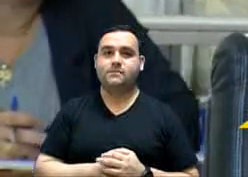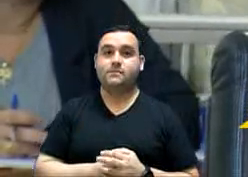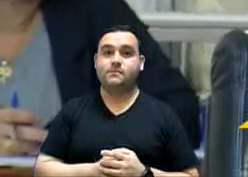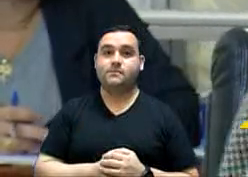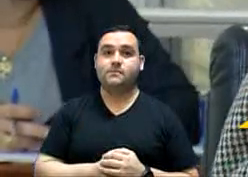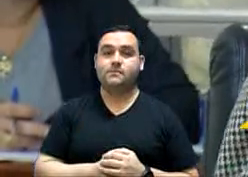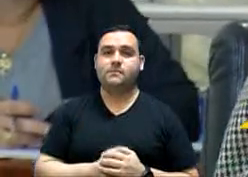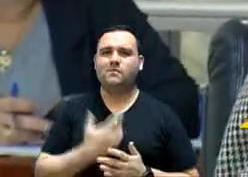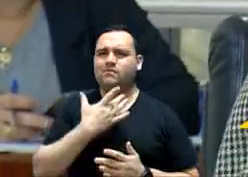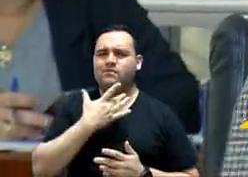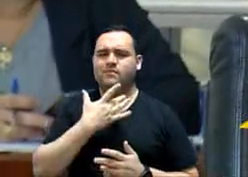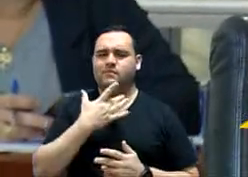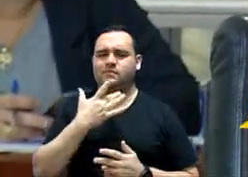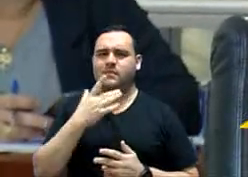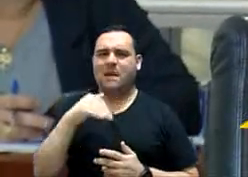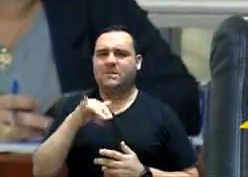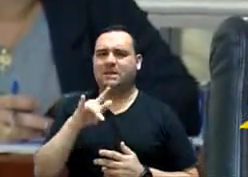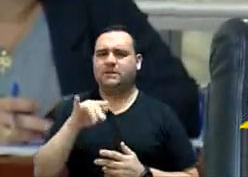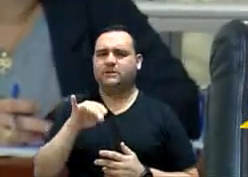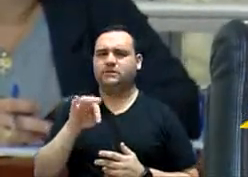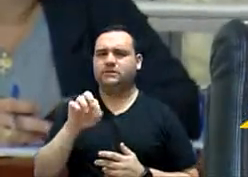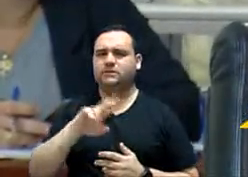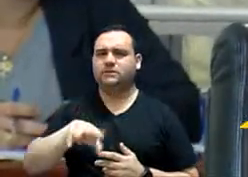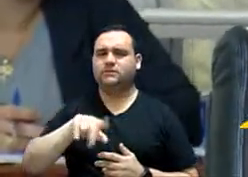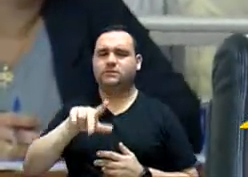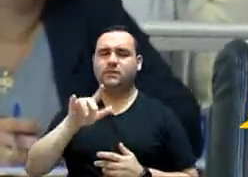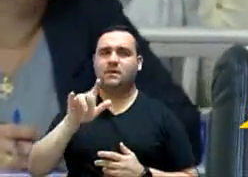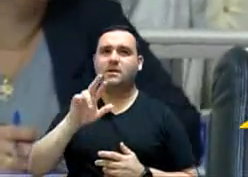não é meningite, a questão do sarampo.